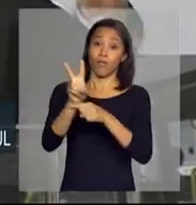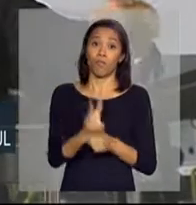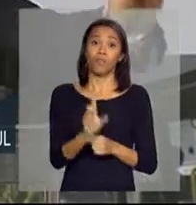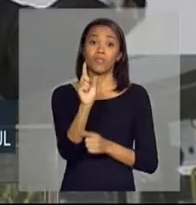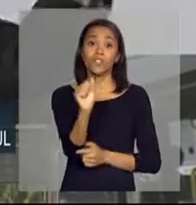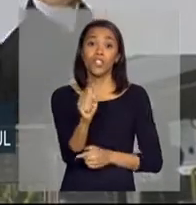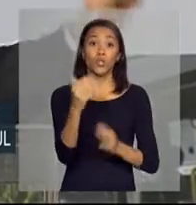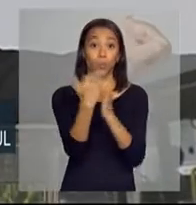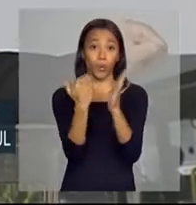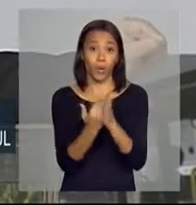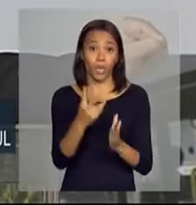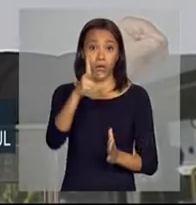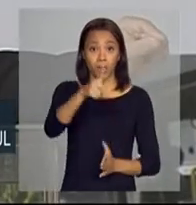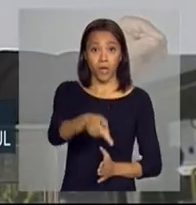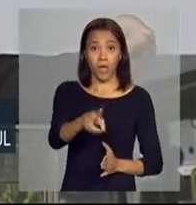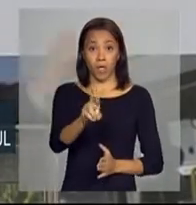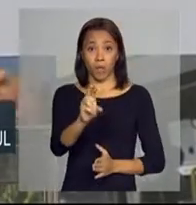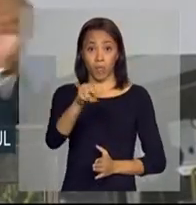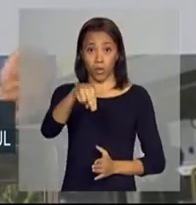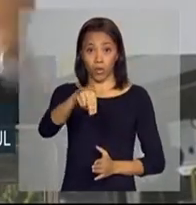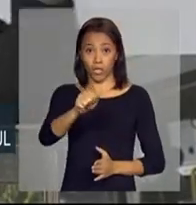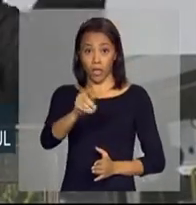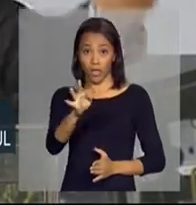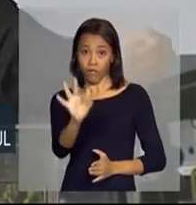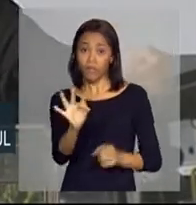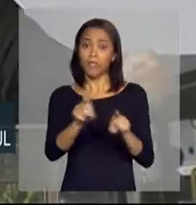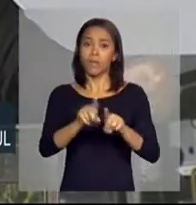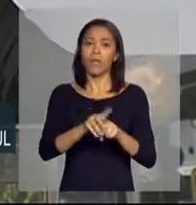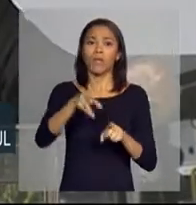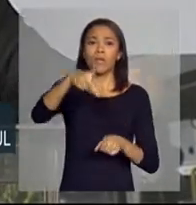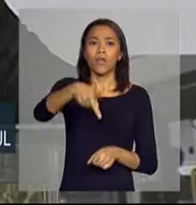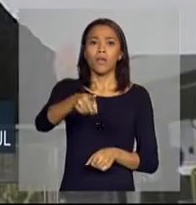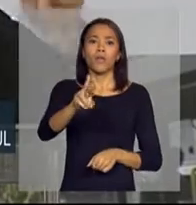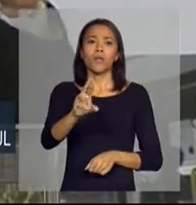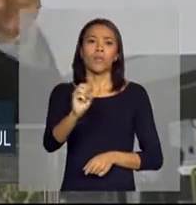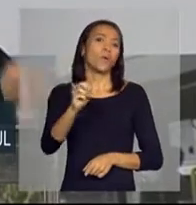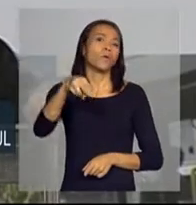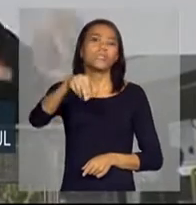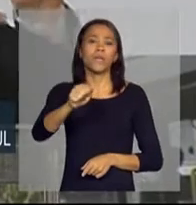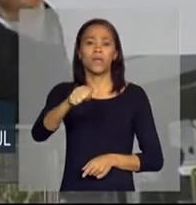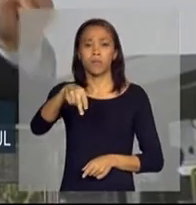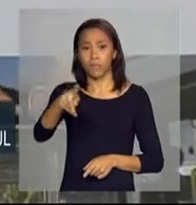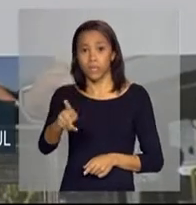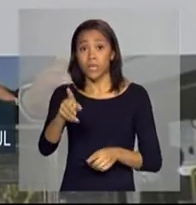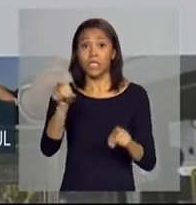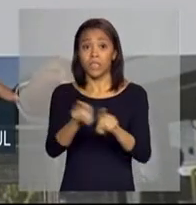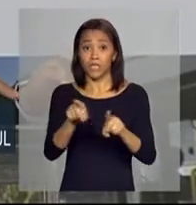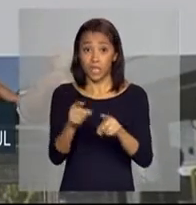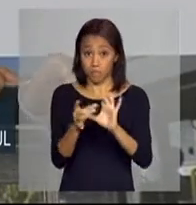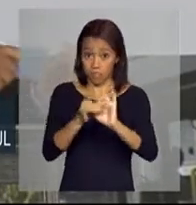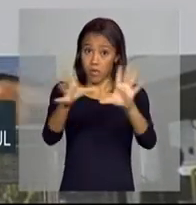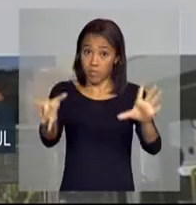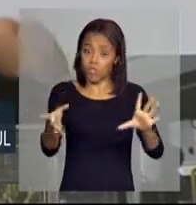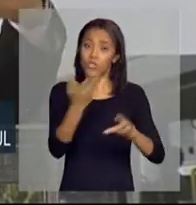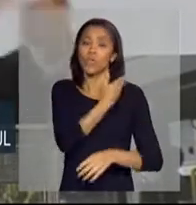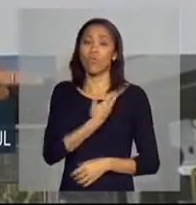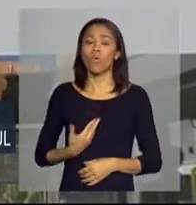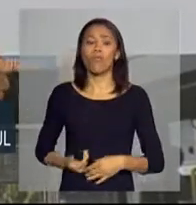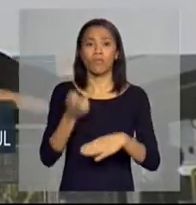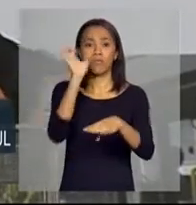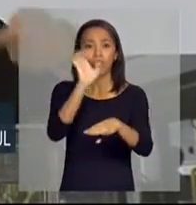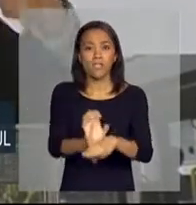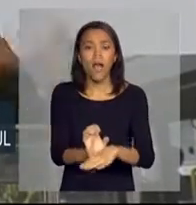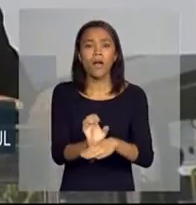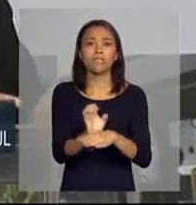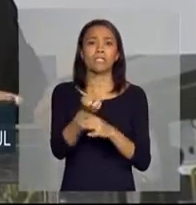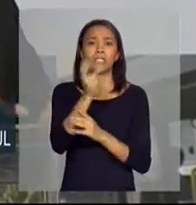do Pronaf, do Pronamp, que o governo federal disponibiliza e o governo do Estado se associa,